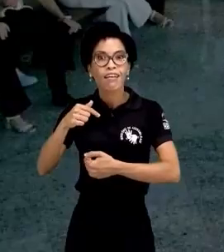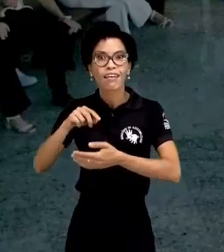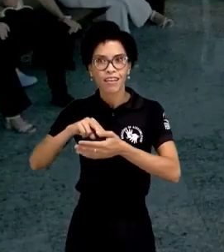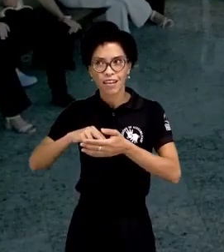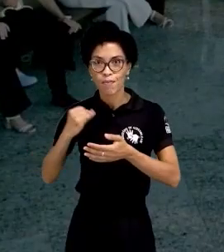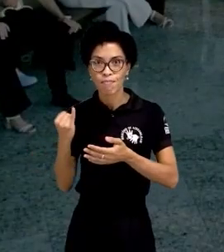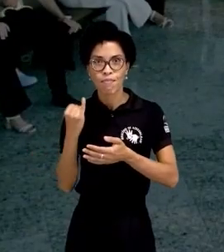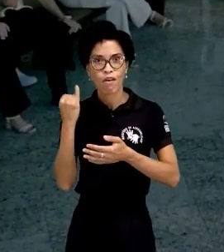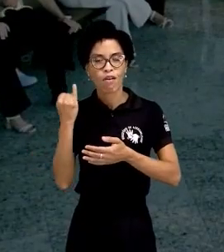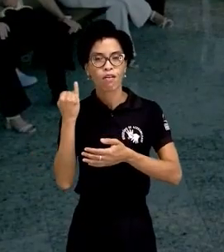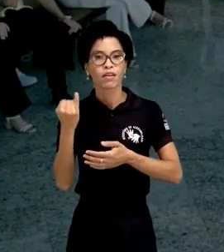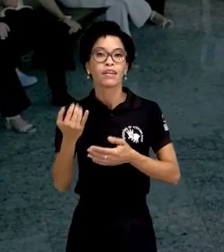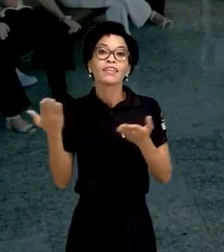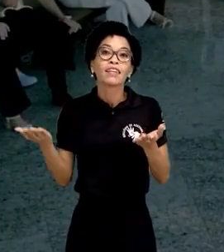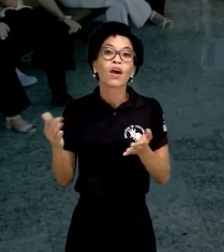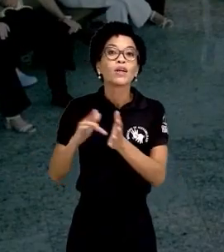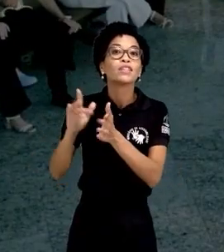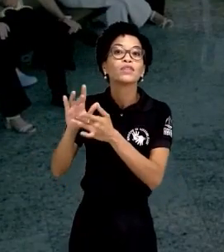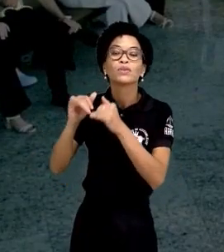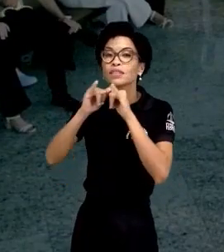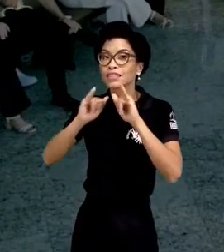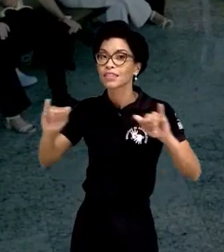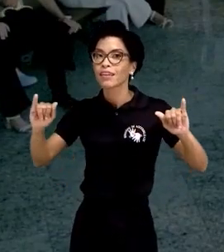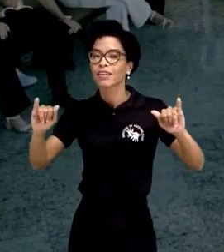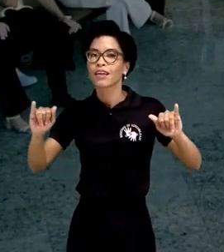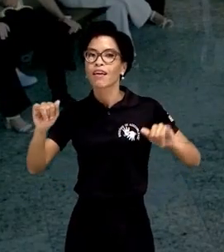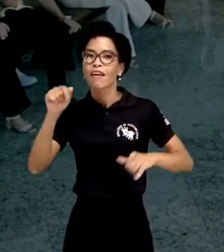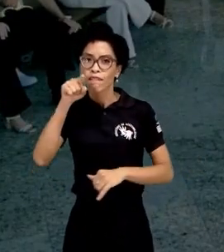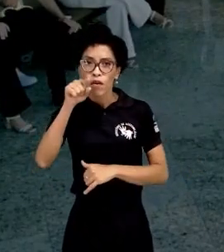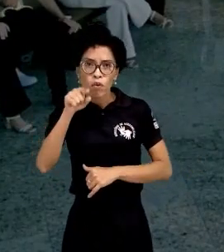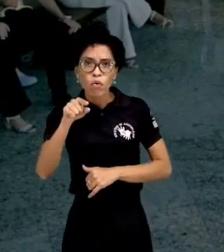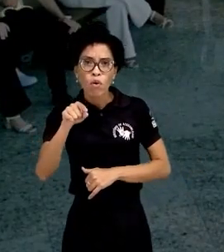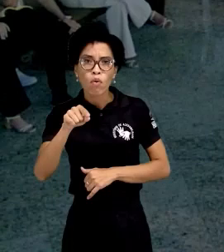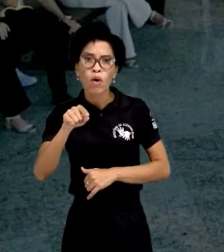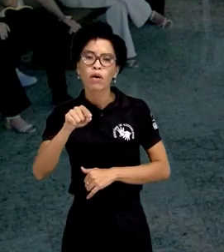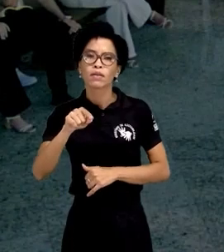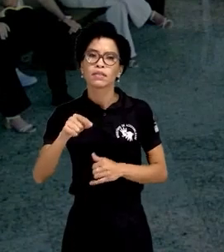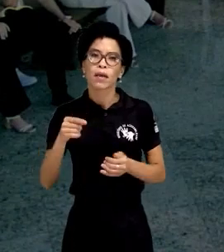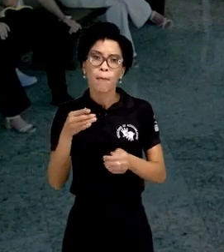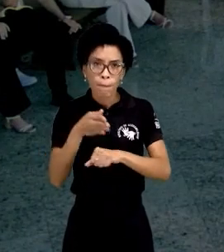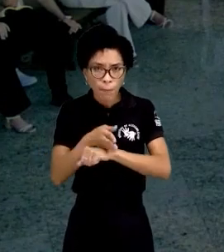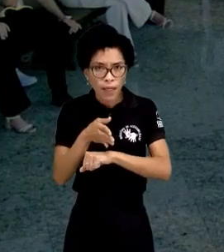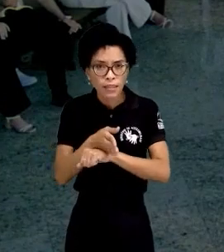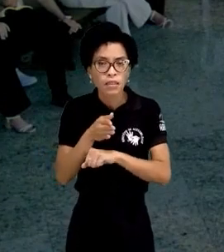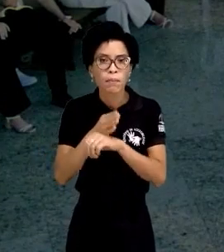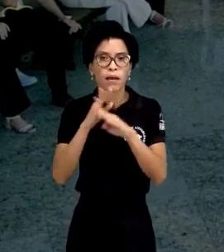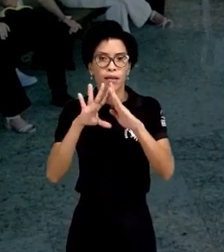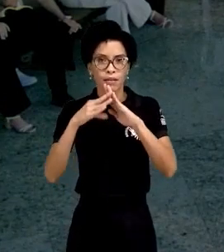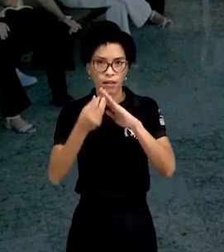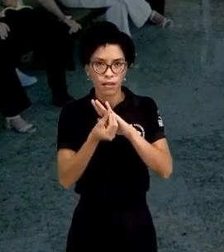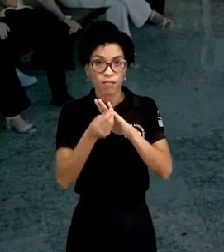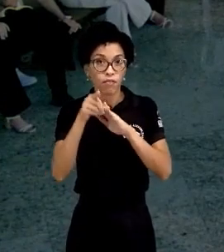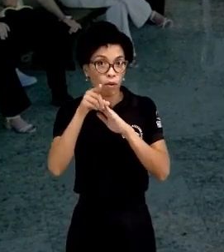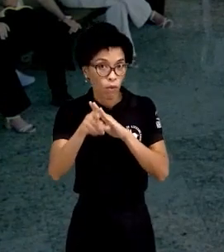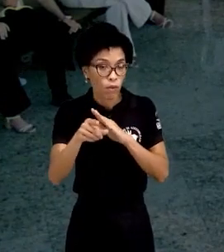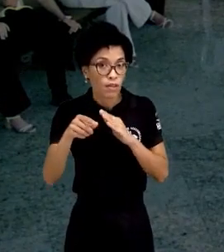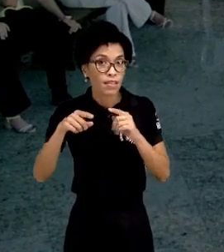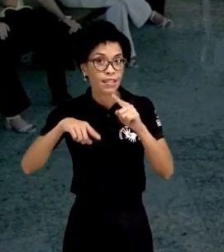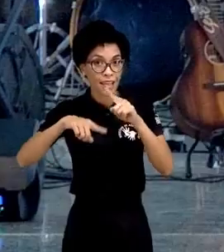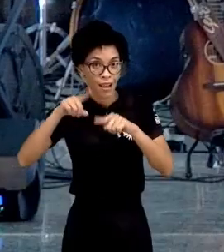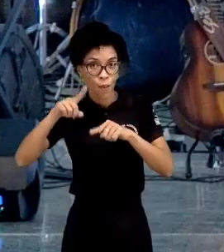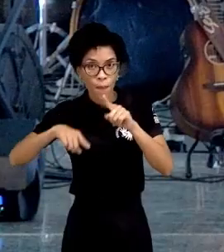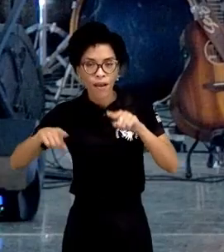precisa fazer diferença. Imagine que as pessoas ao seu redor é